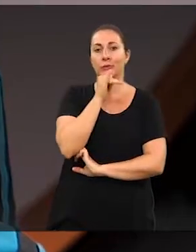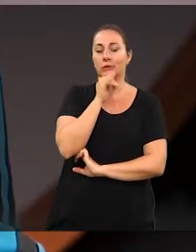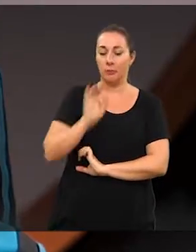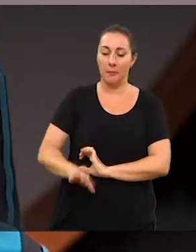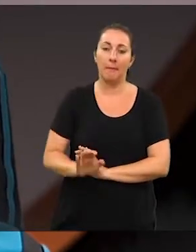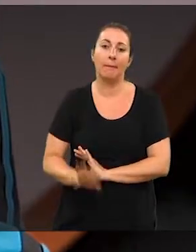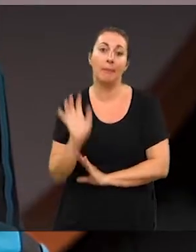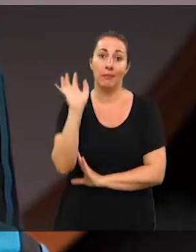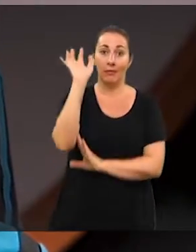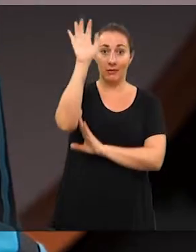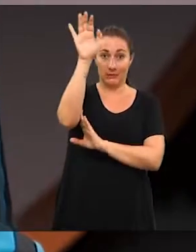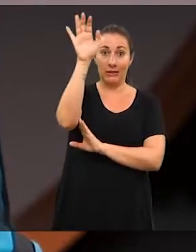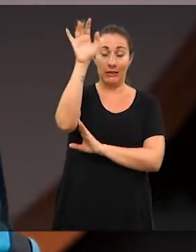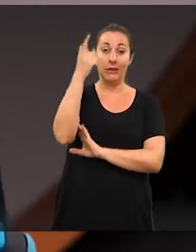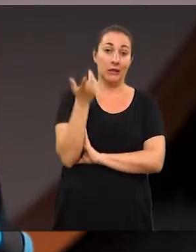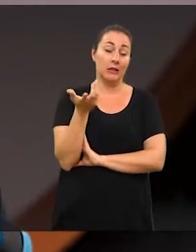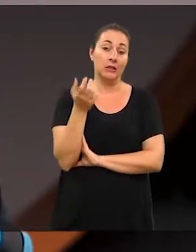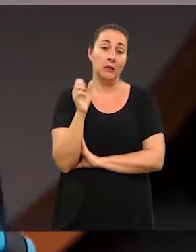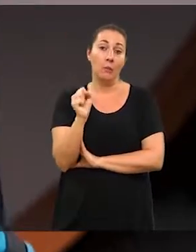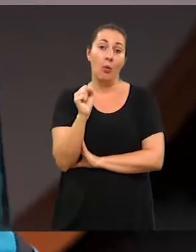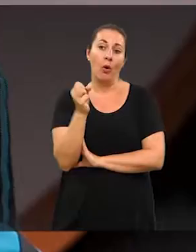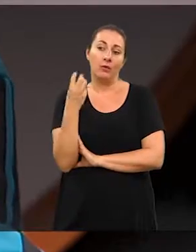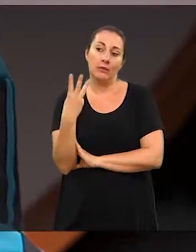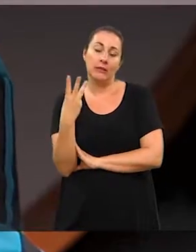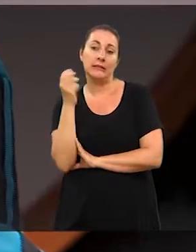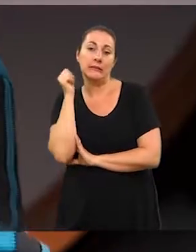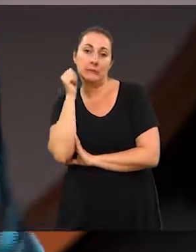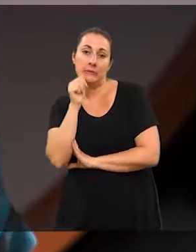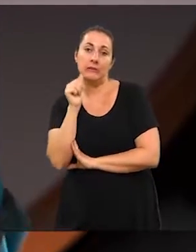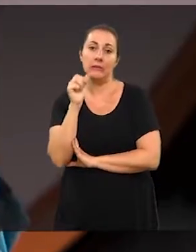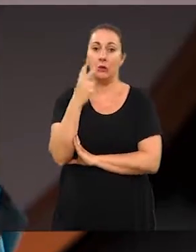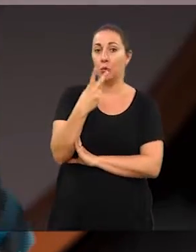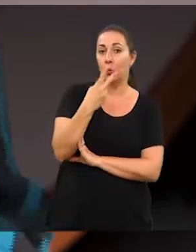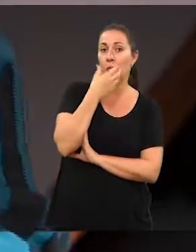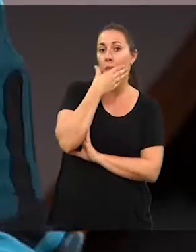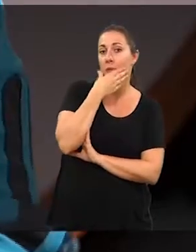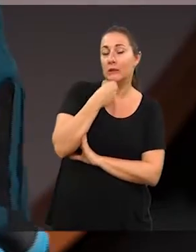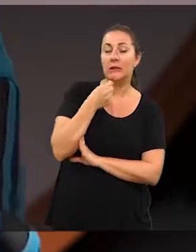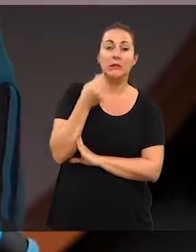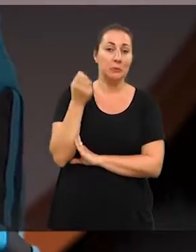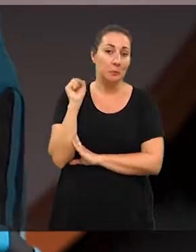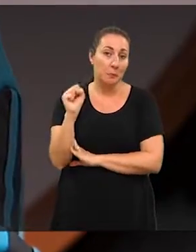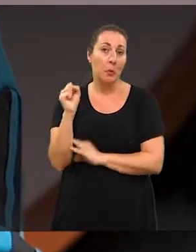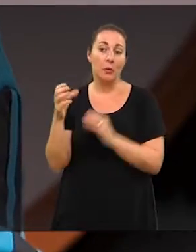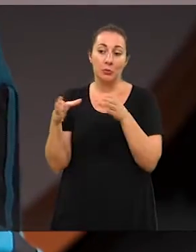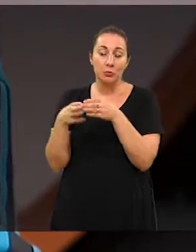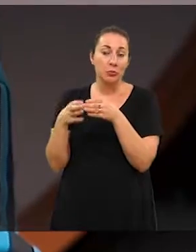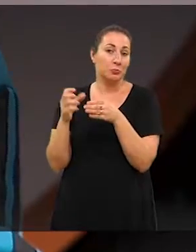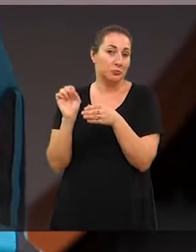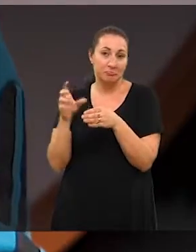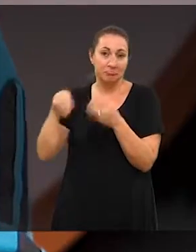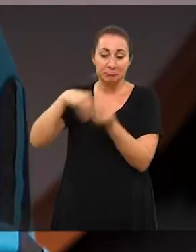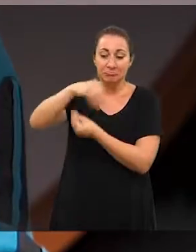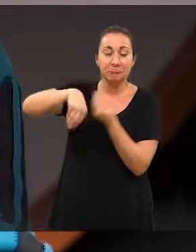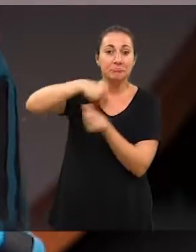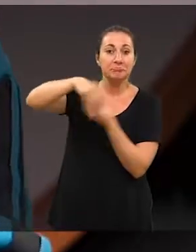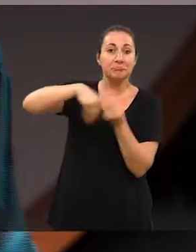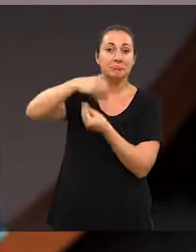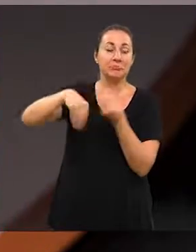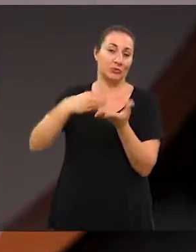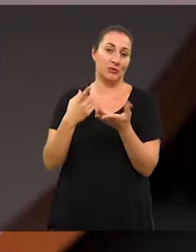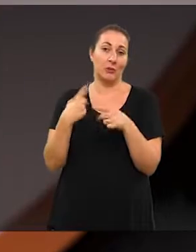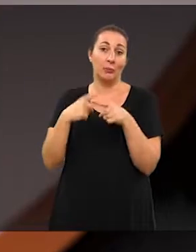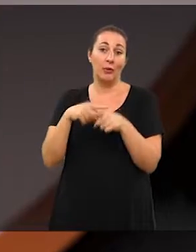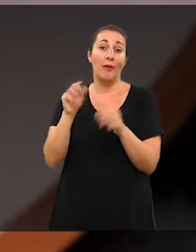o basquete. É 3x2, pode ser 3 menino ou 3 menina por 2, ou futsal também, da mesma forma. Mas aí